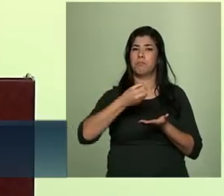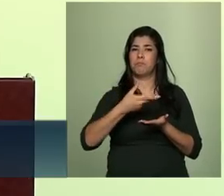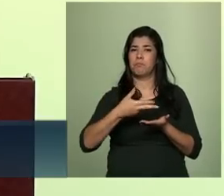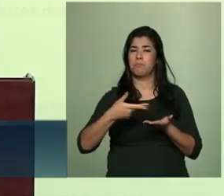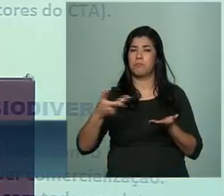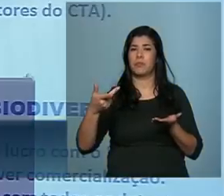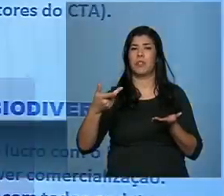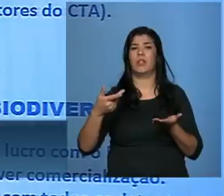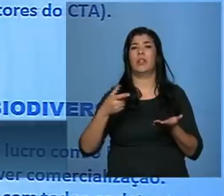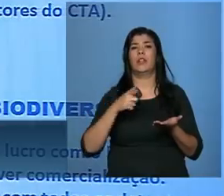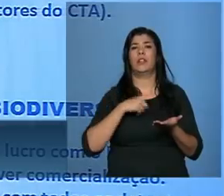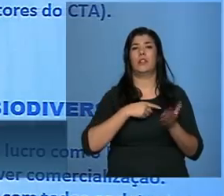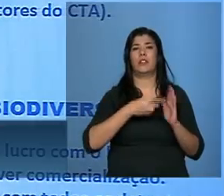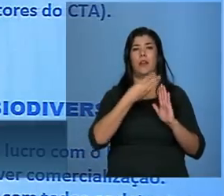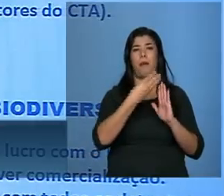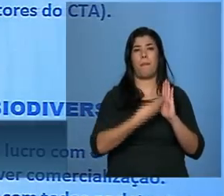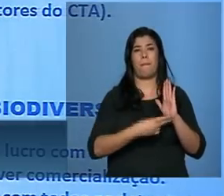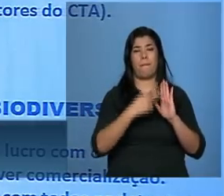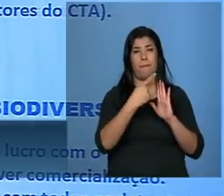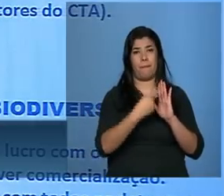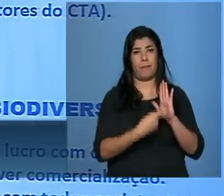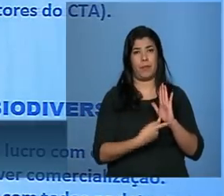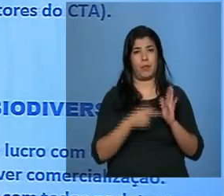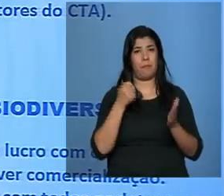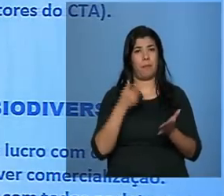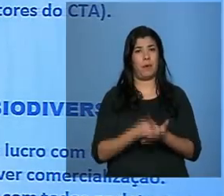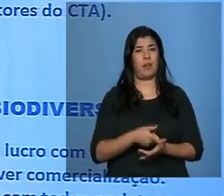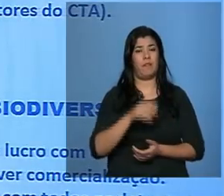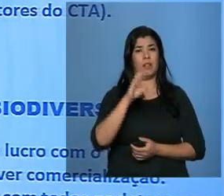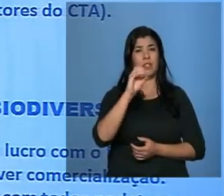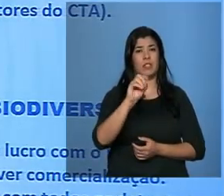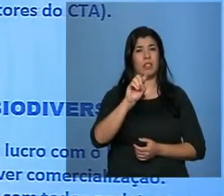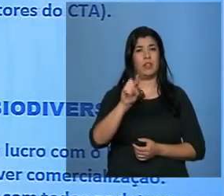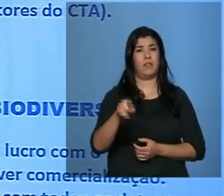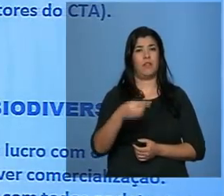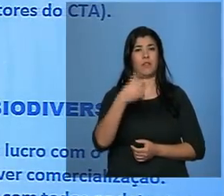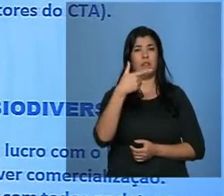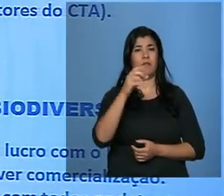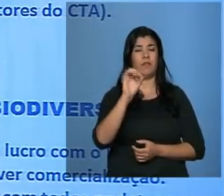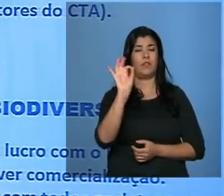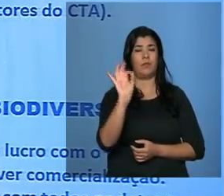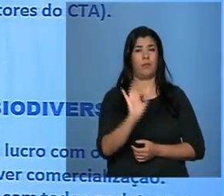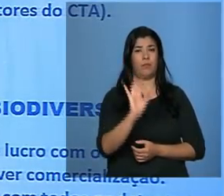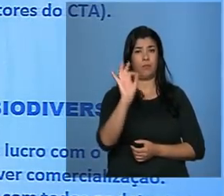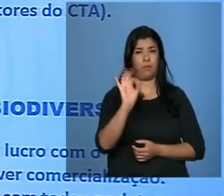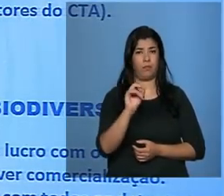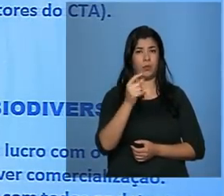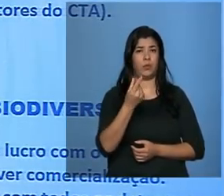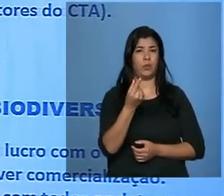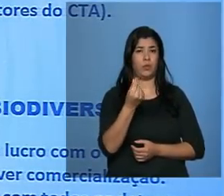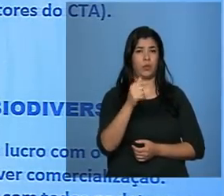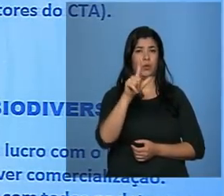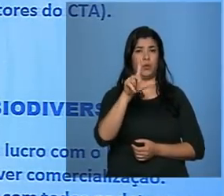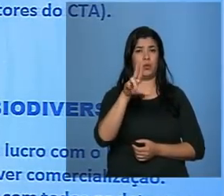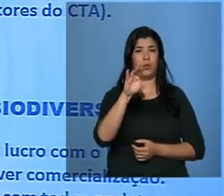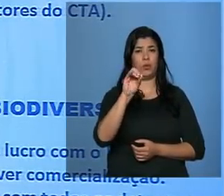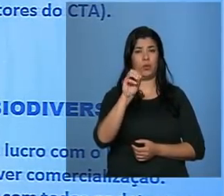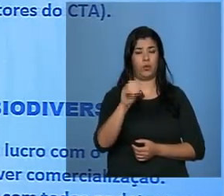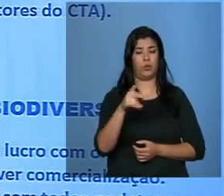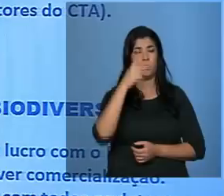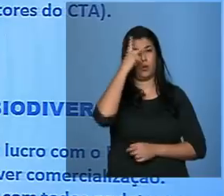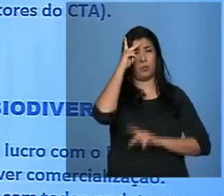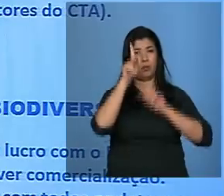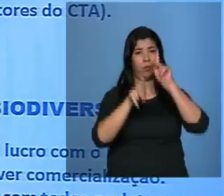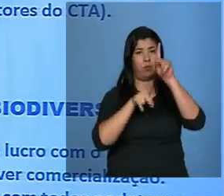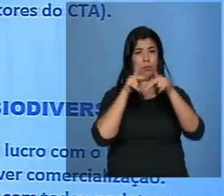medida provisória, em média, pagava 0,20% dos lucros por apenas 3 anos para a comunidade que